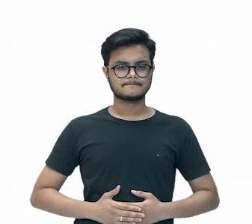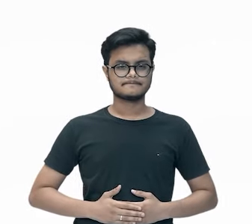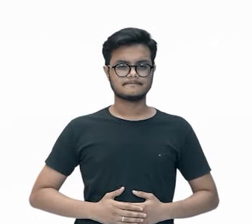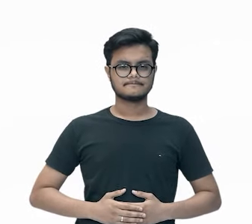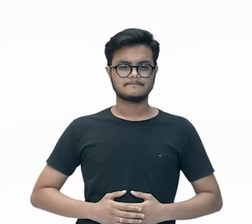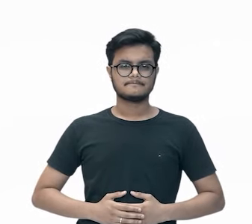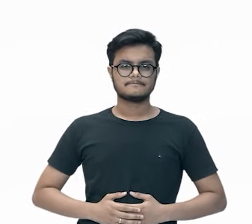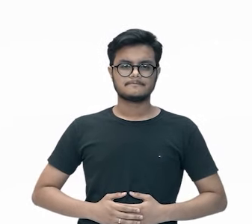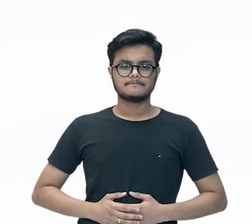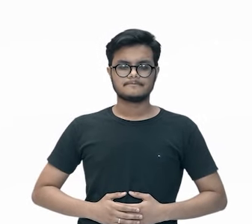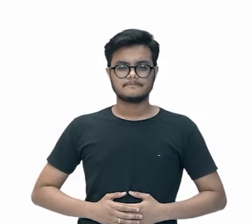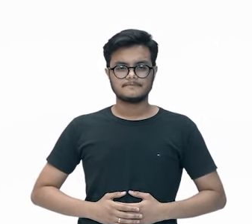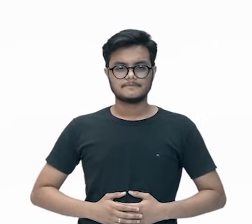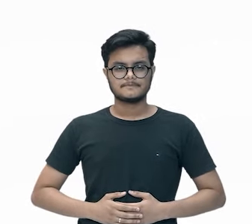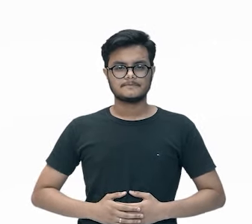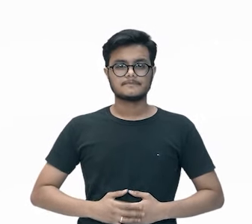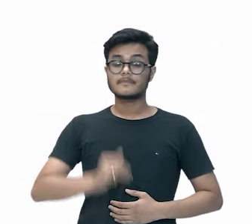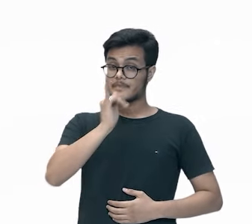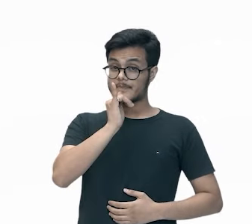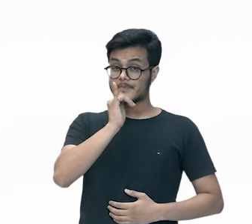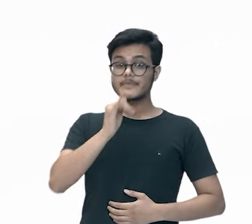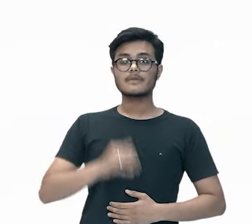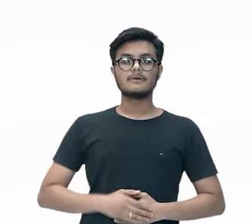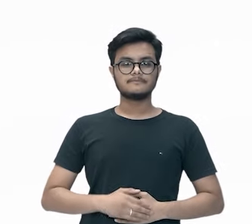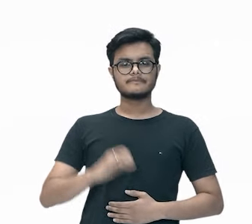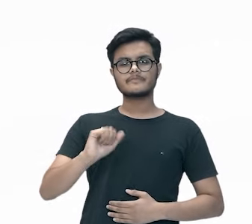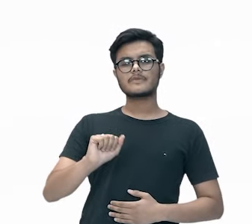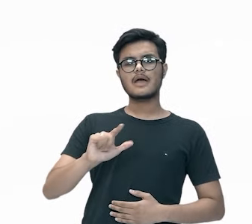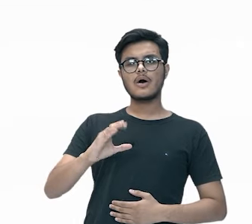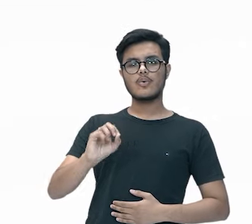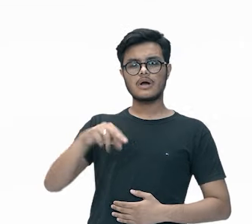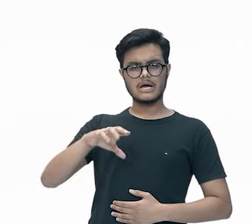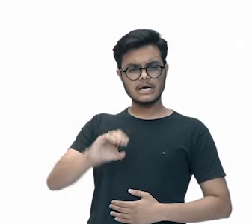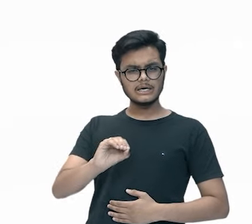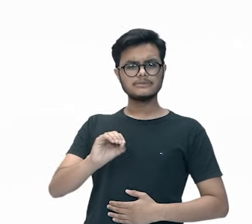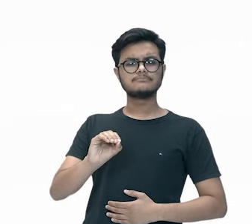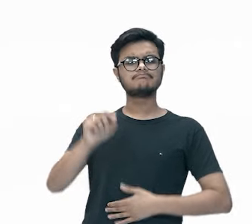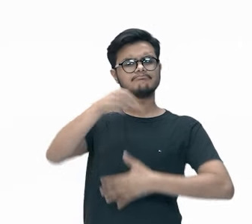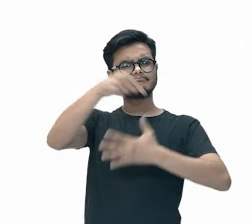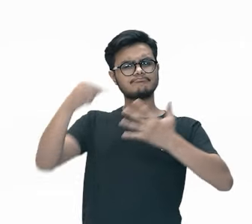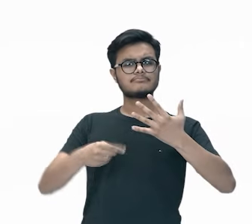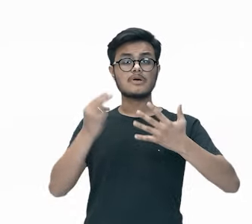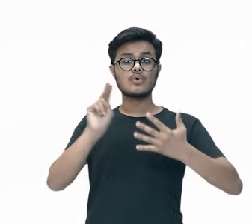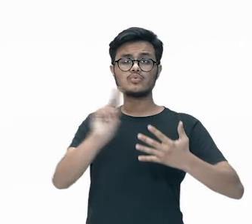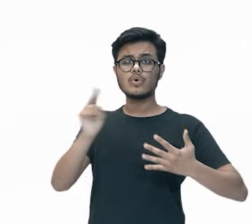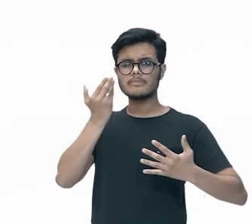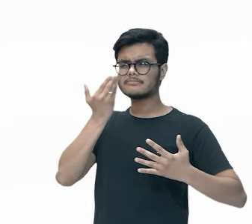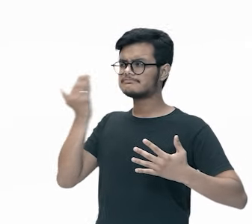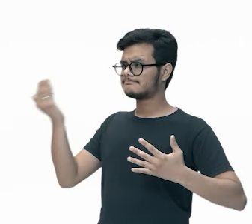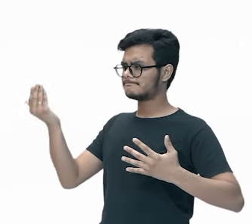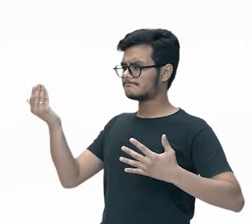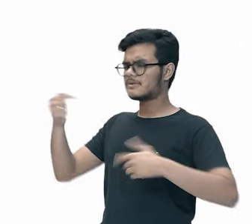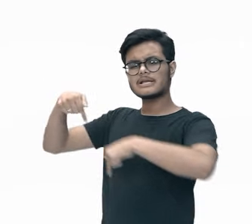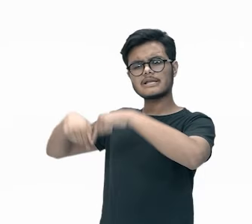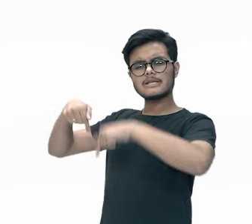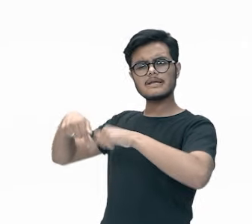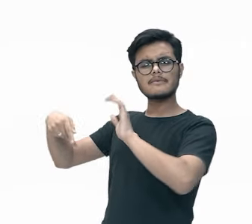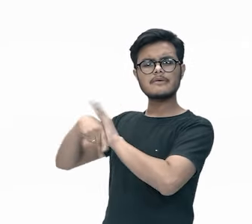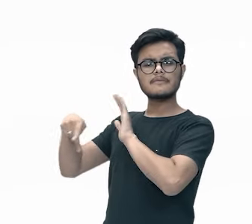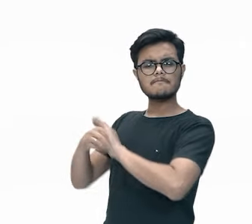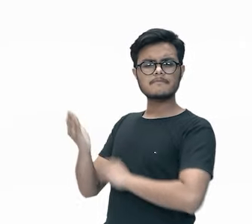nós temos o alcano lá acima, alceno, alcino, alcadieno, ciclano, cicleno